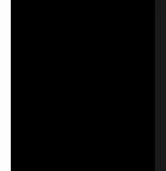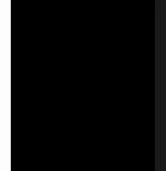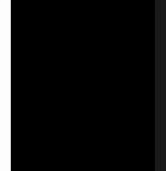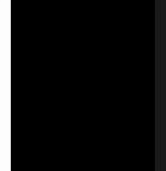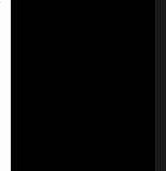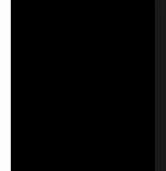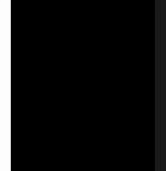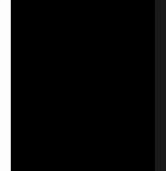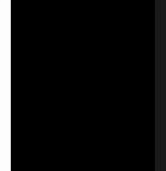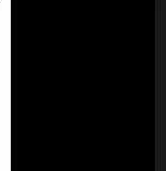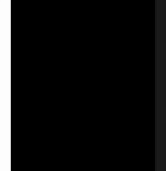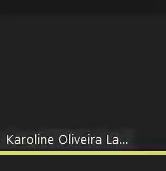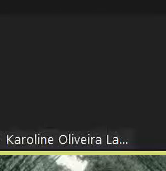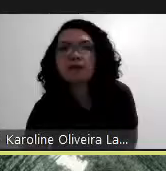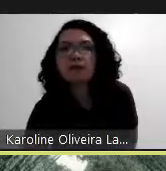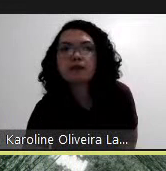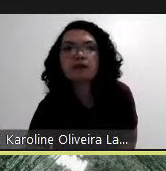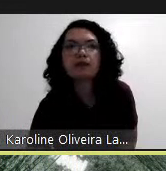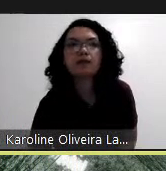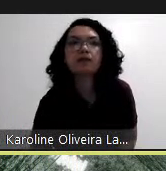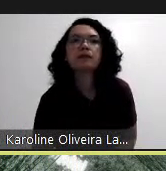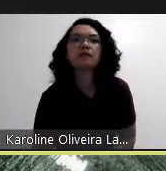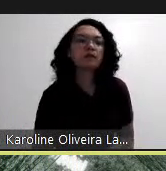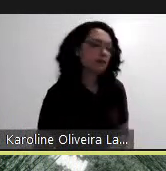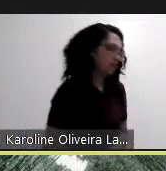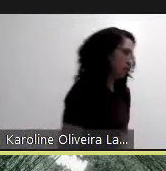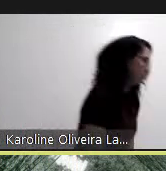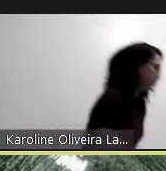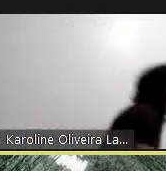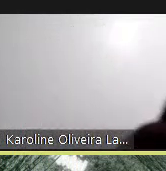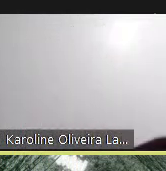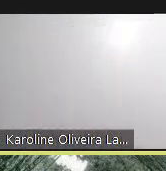porque esta conversa, enfim, é uma conversa casada que